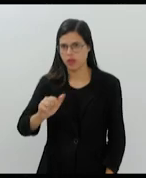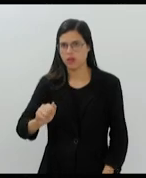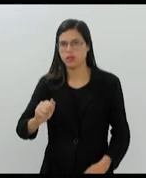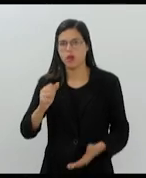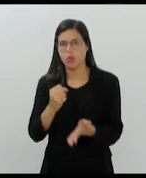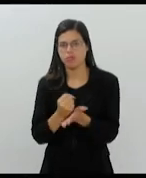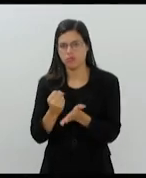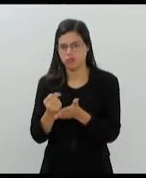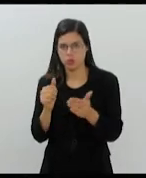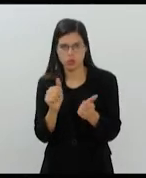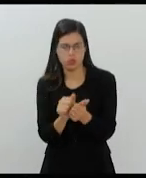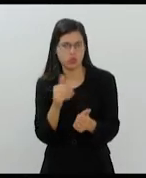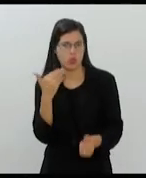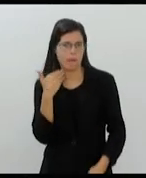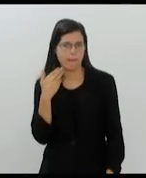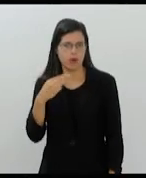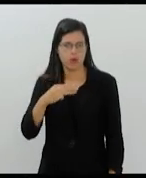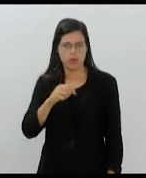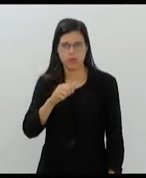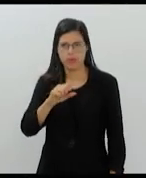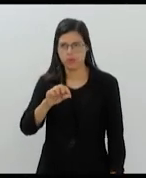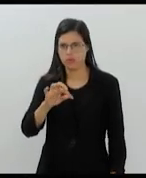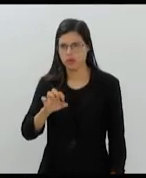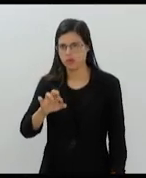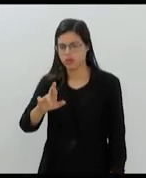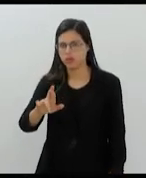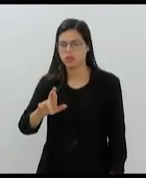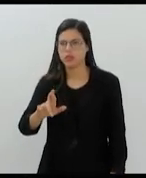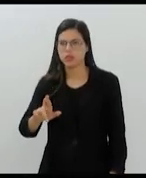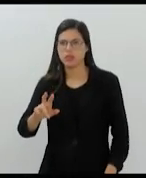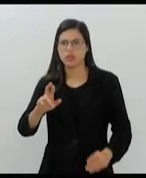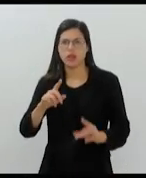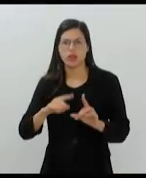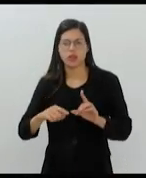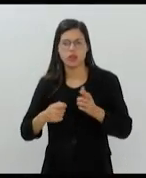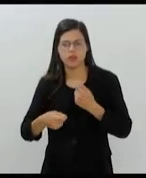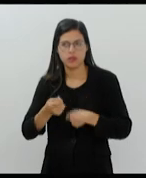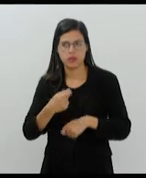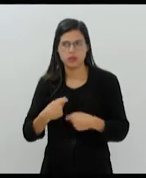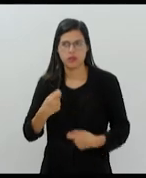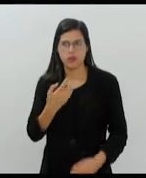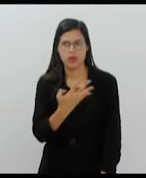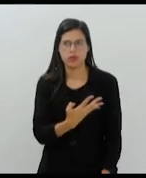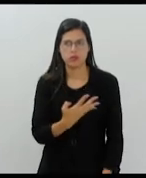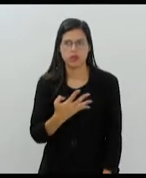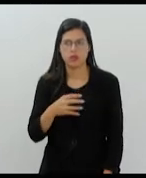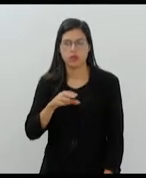Master, letras financeiras, no valor de